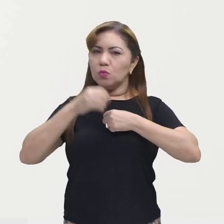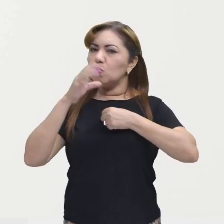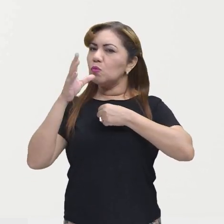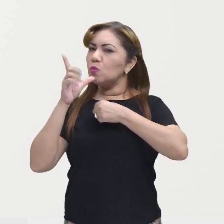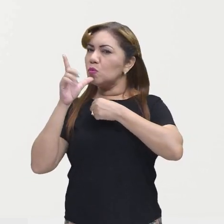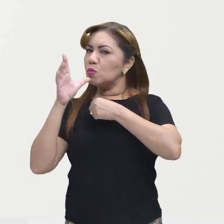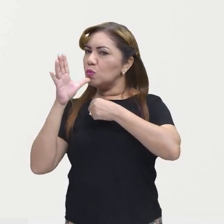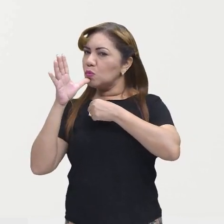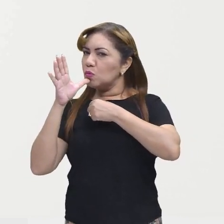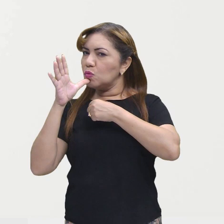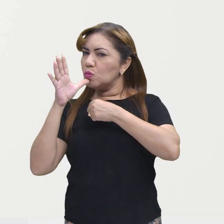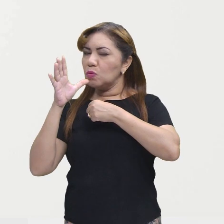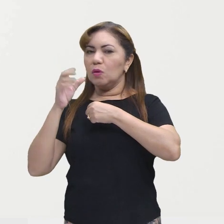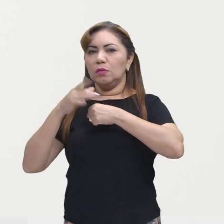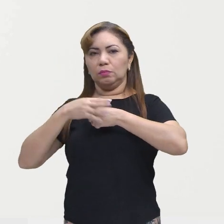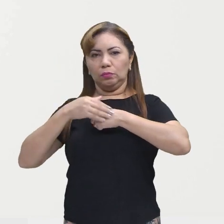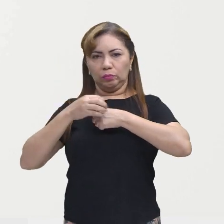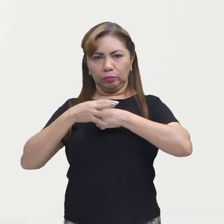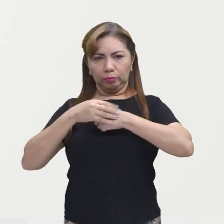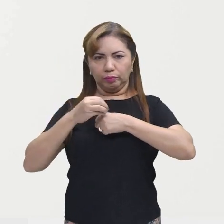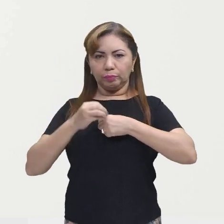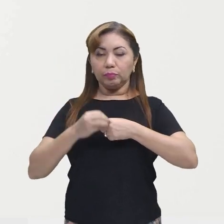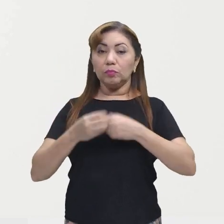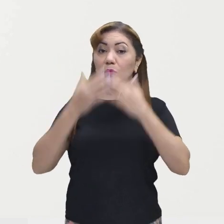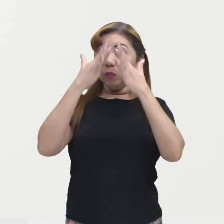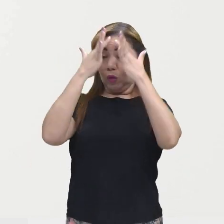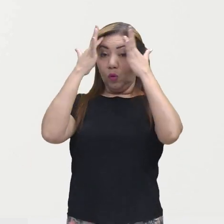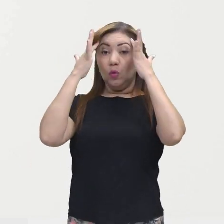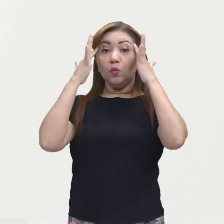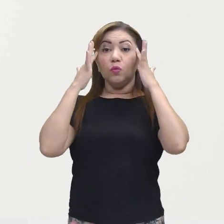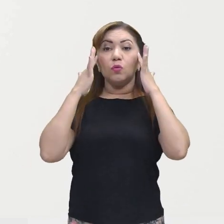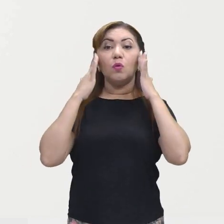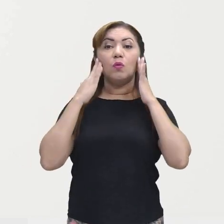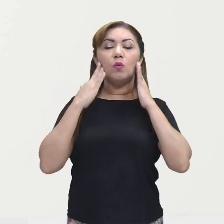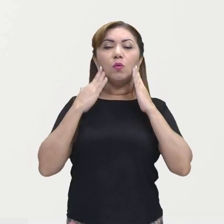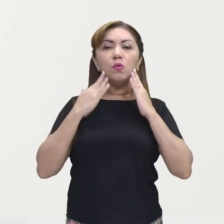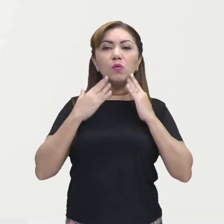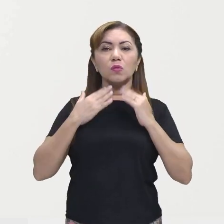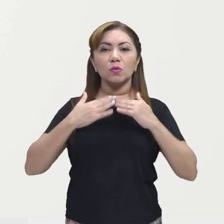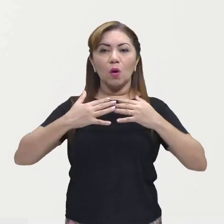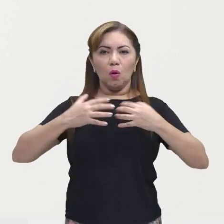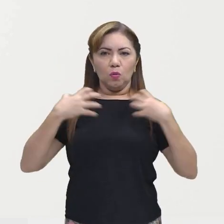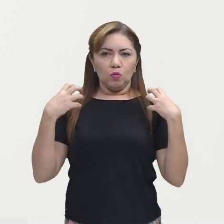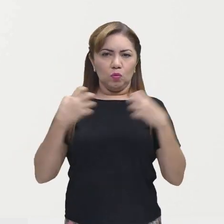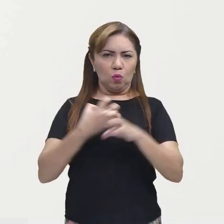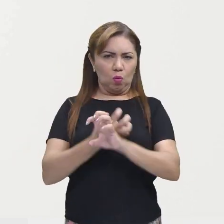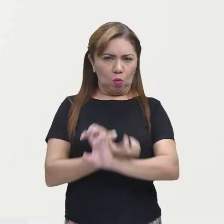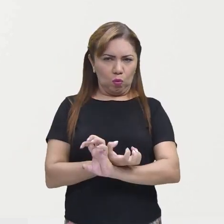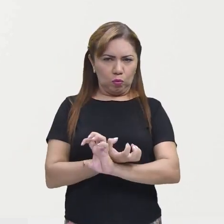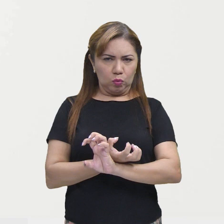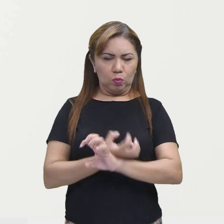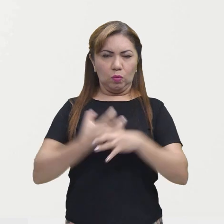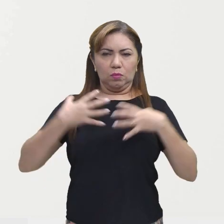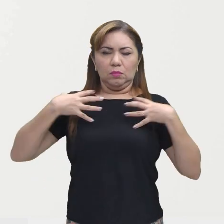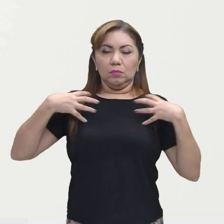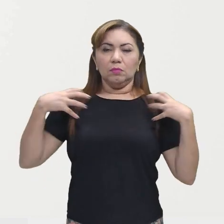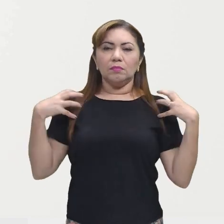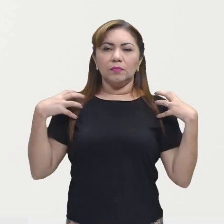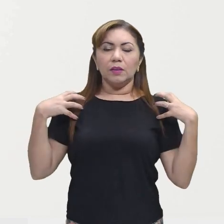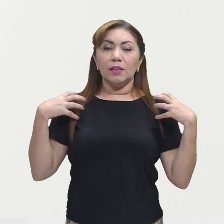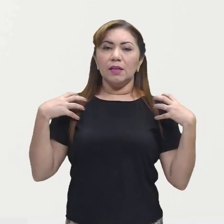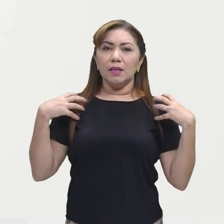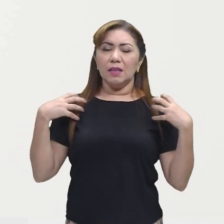a aparência física começa a mudar. Os ossos começam a alargar e é o chamado que a gente chama de fase de crescimento,